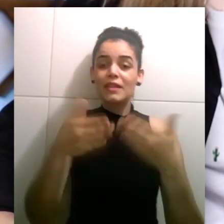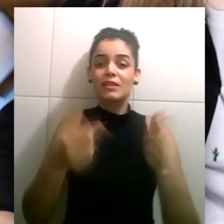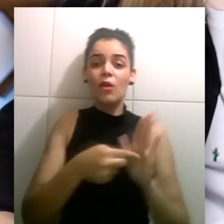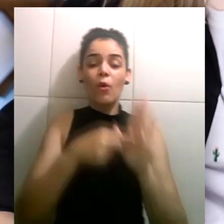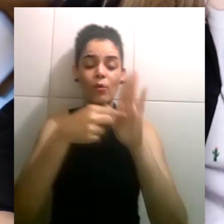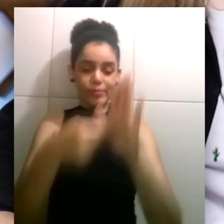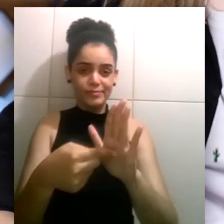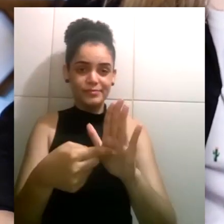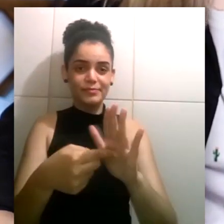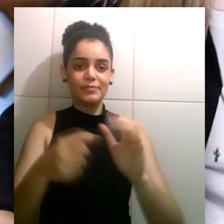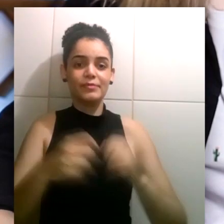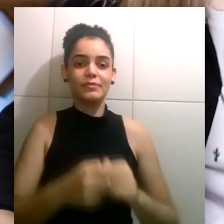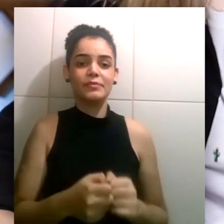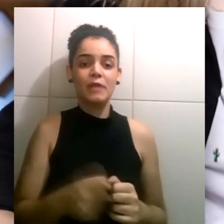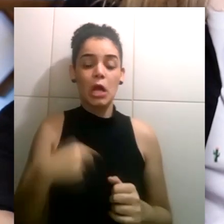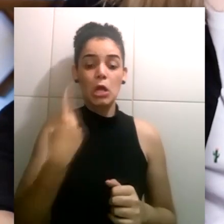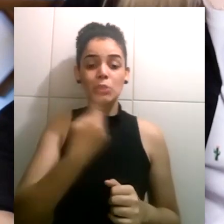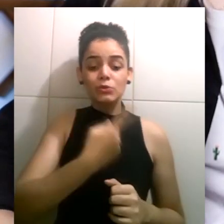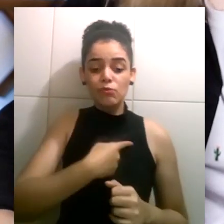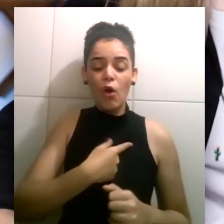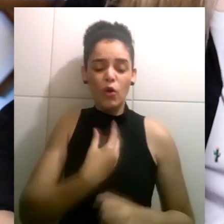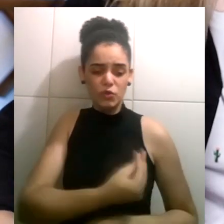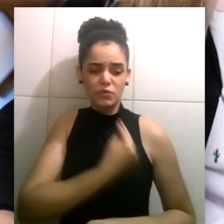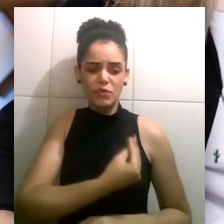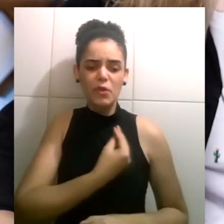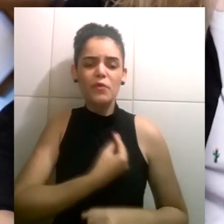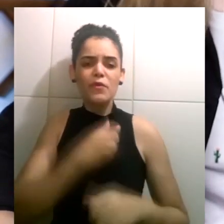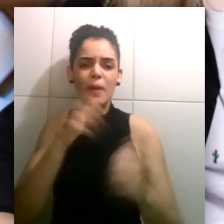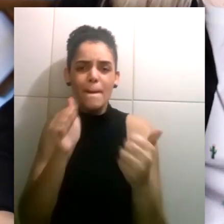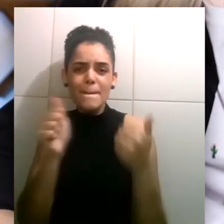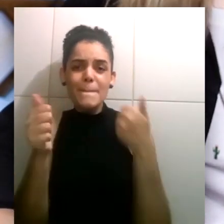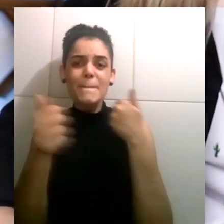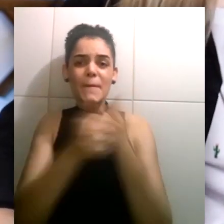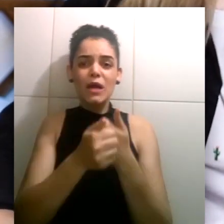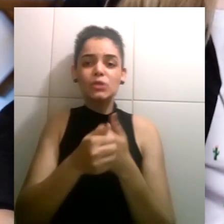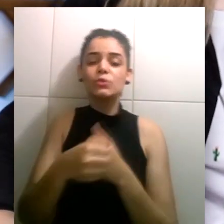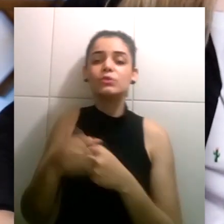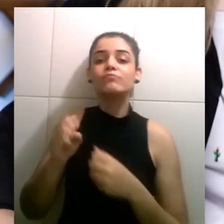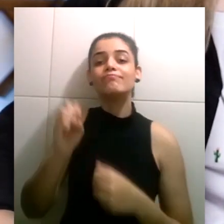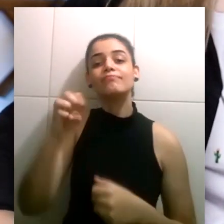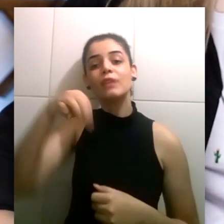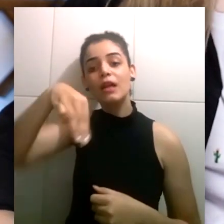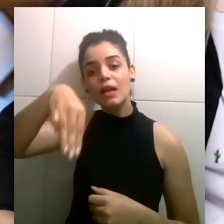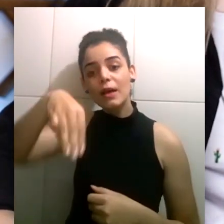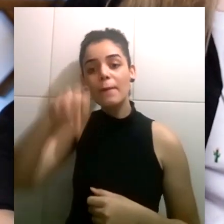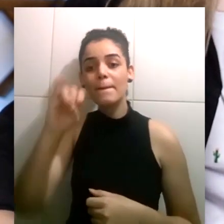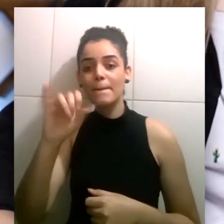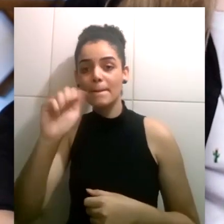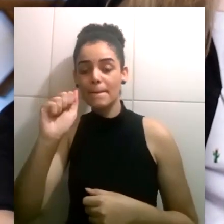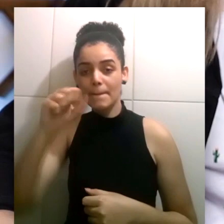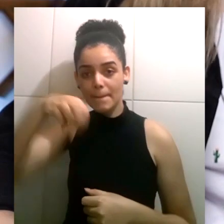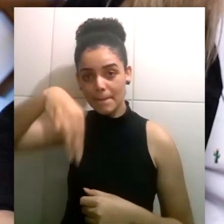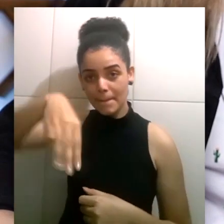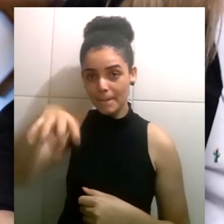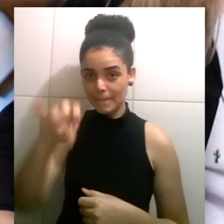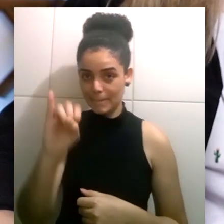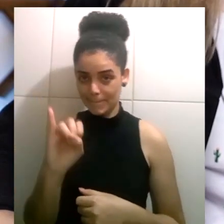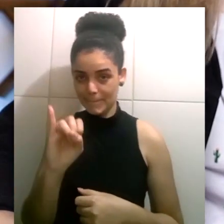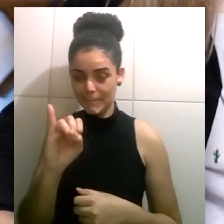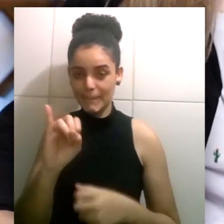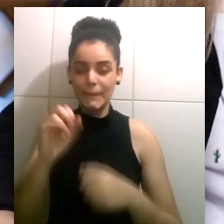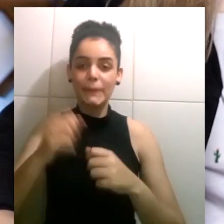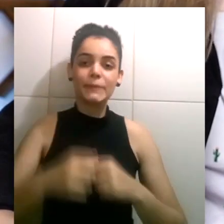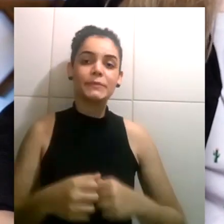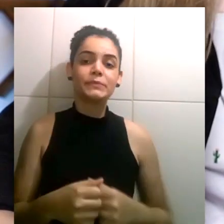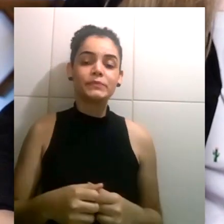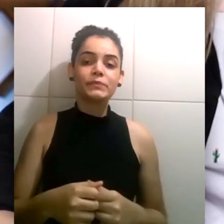a gente mora bem perto de Miami. Sim. E essa banda veio de Miami. E eles tinham o estúdio deles em Miami, só que eles estavam gravando